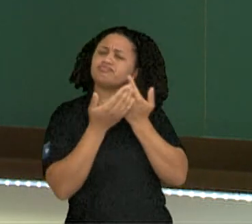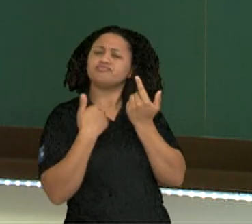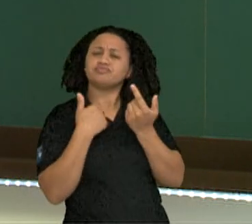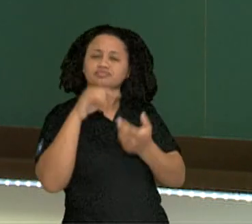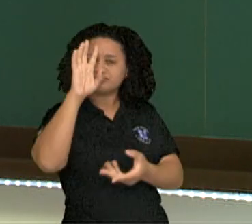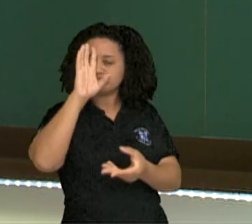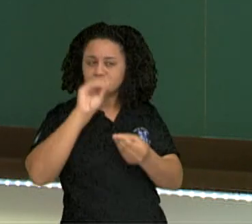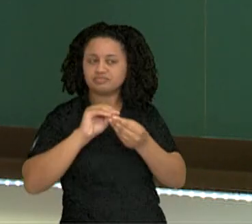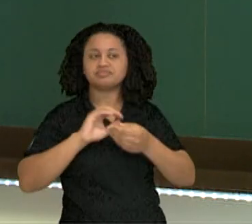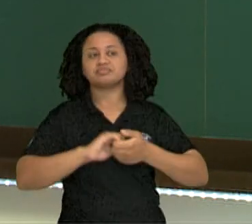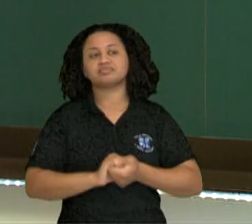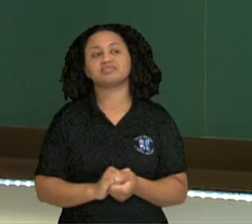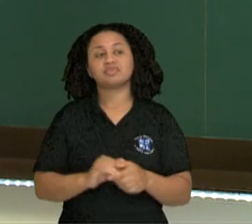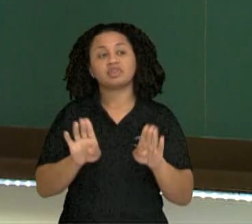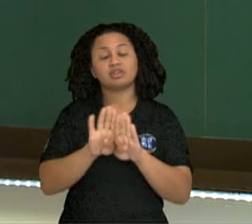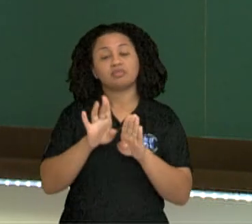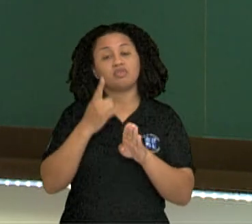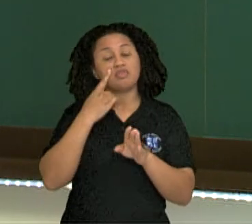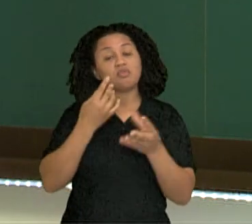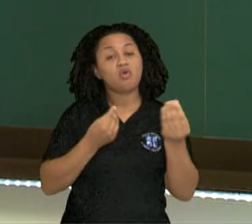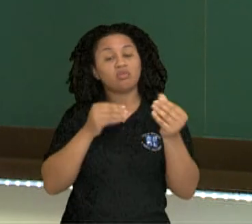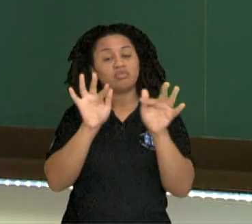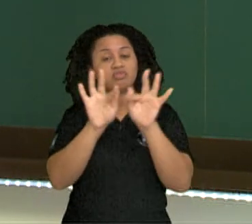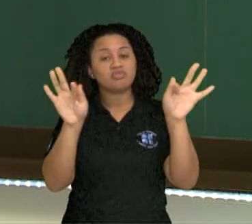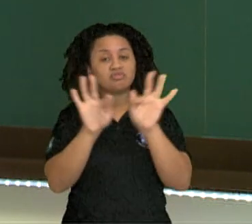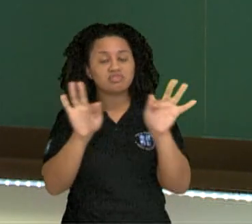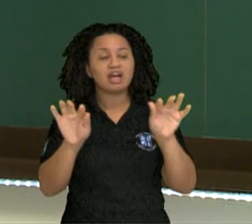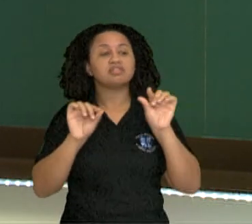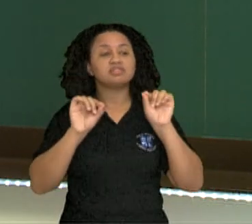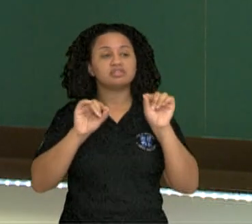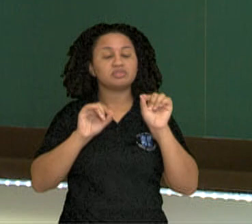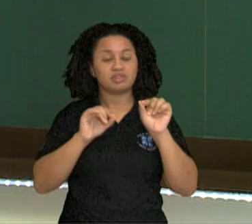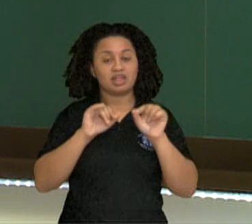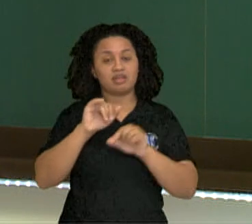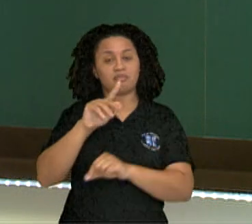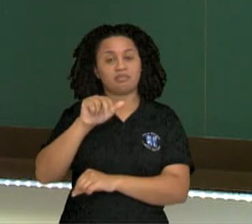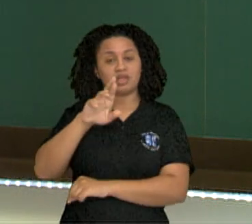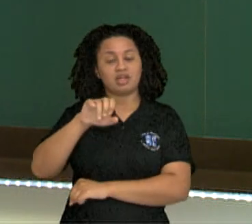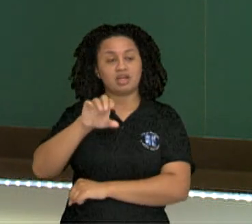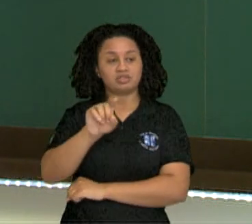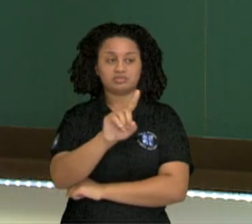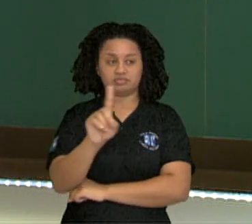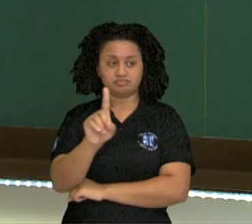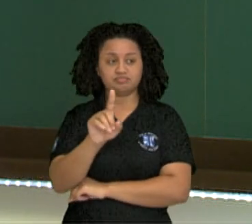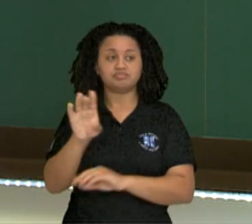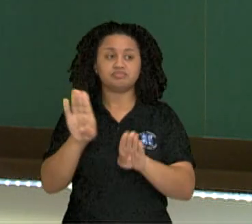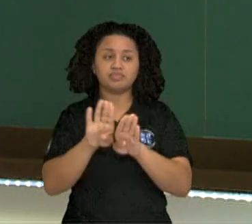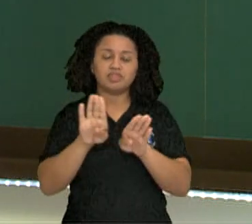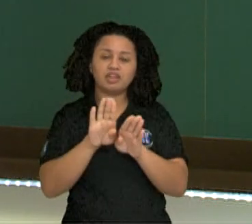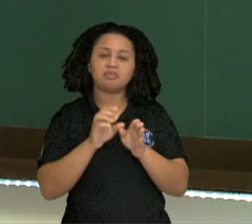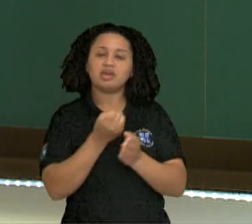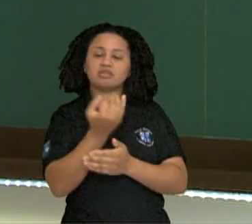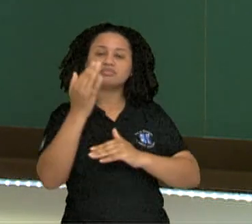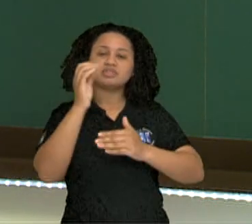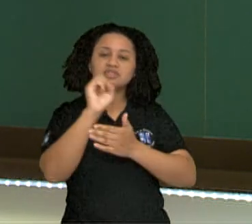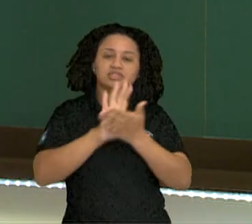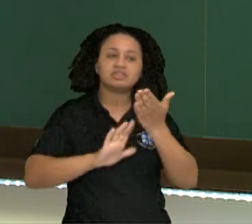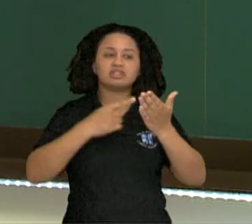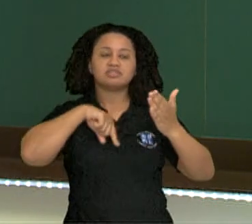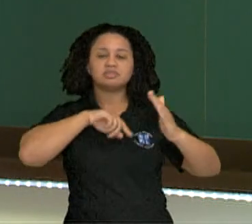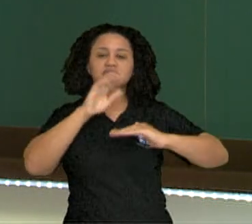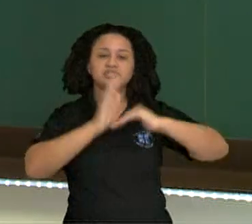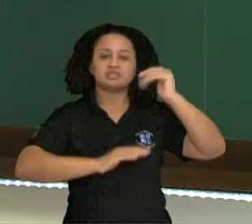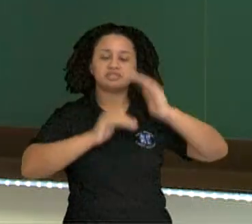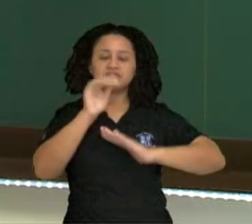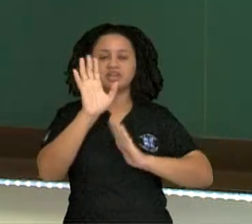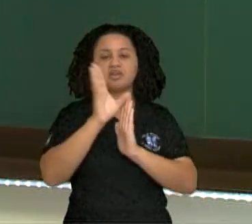se forma el imperativo negativo y hicimos actividades para practicar el